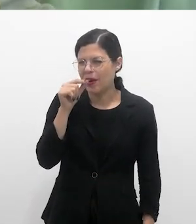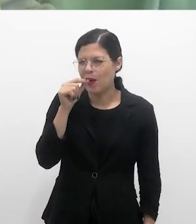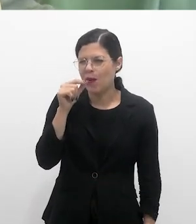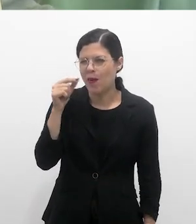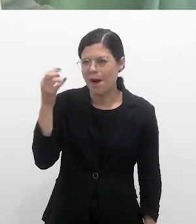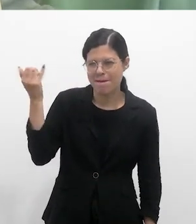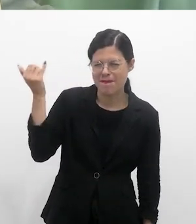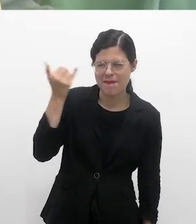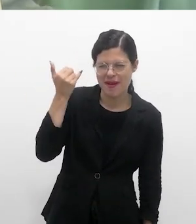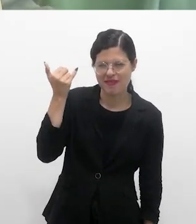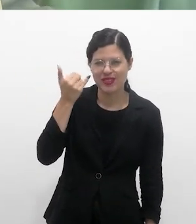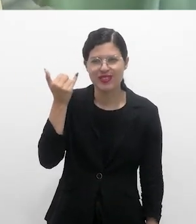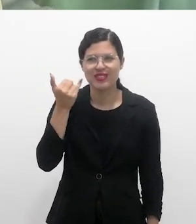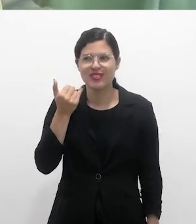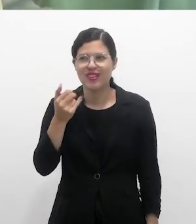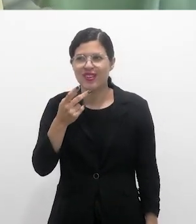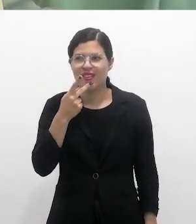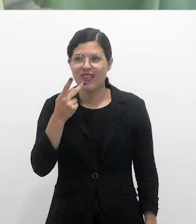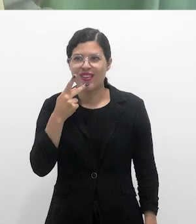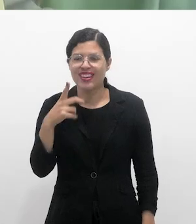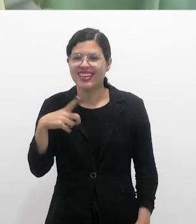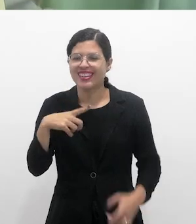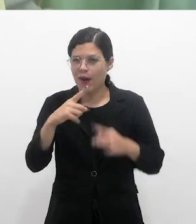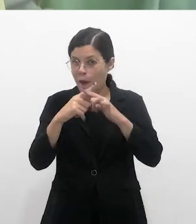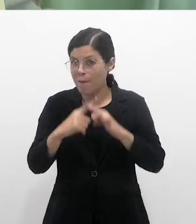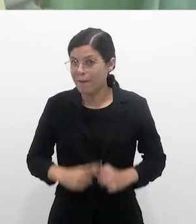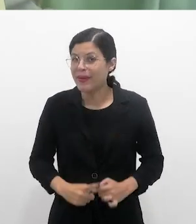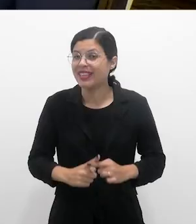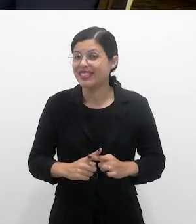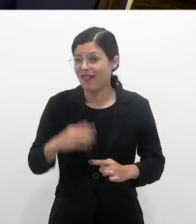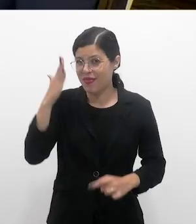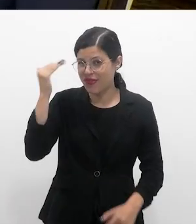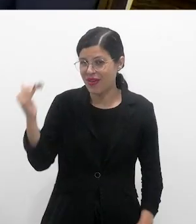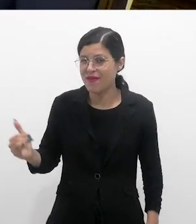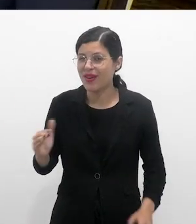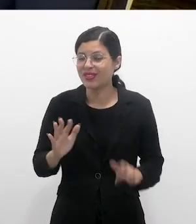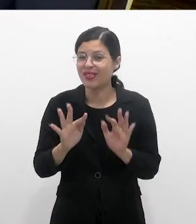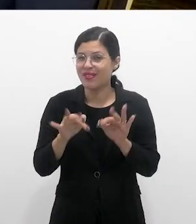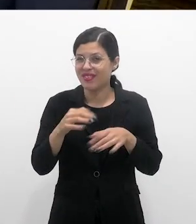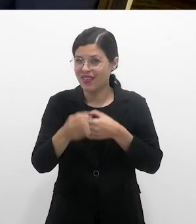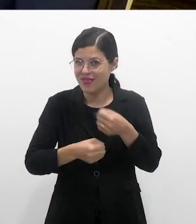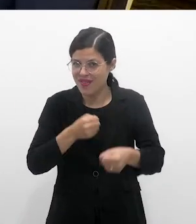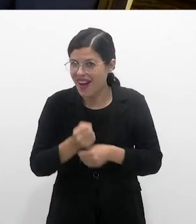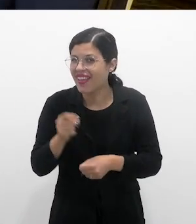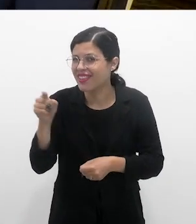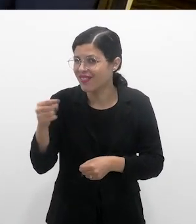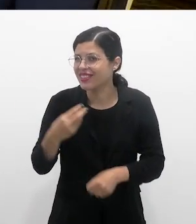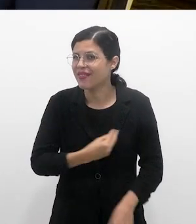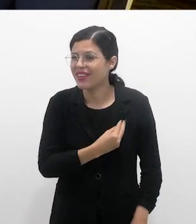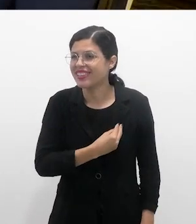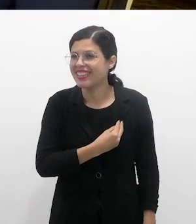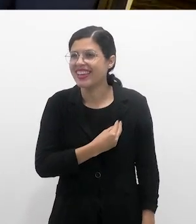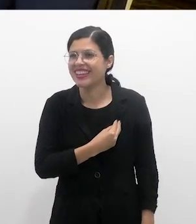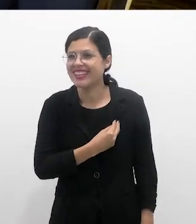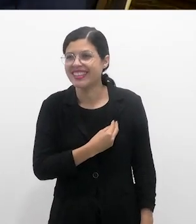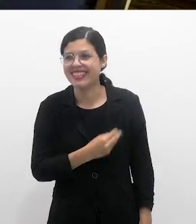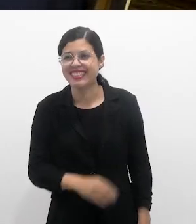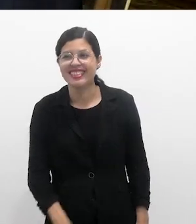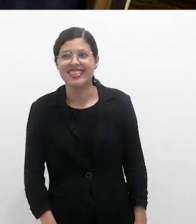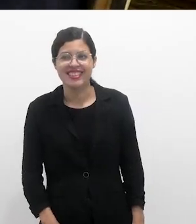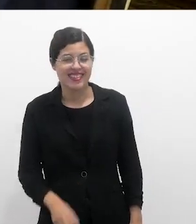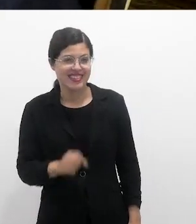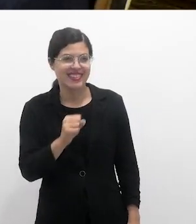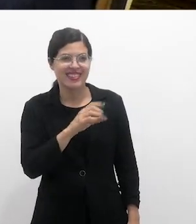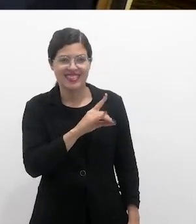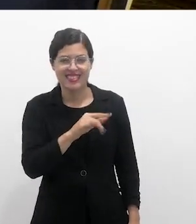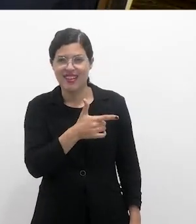historinha e me disse que tem Jogo das Estrelas no final do ano. Dia 27. E você lá. Se dentro do campo, eu não sei. O